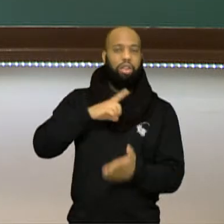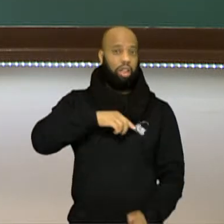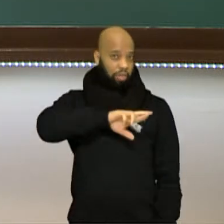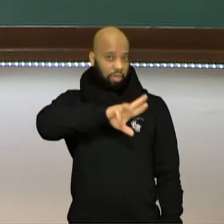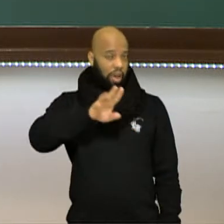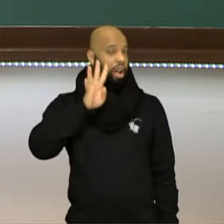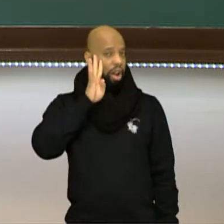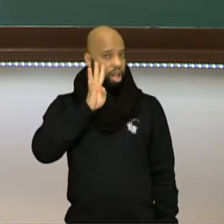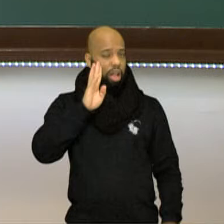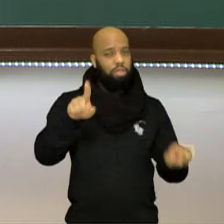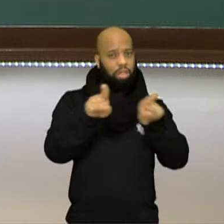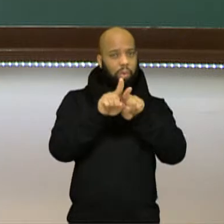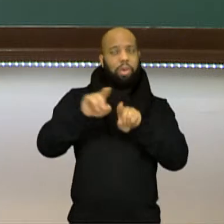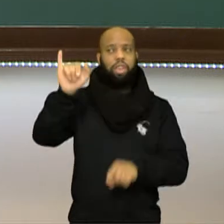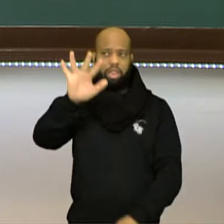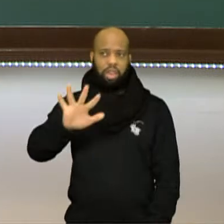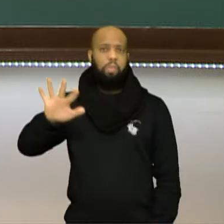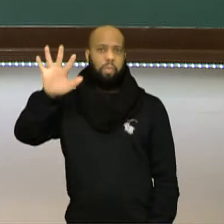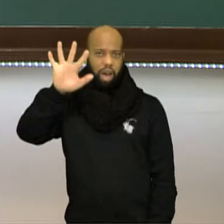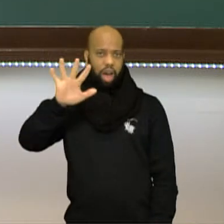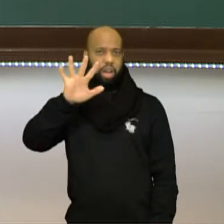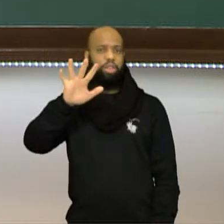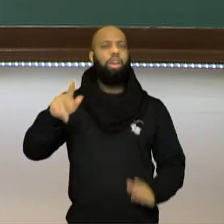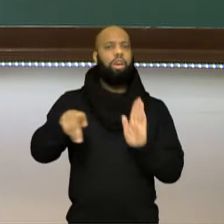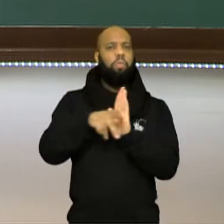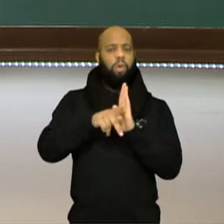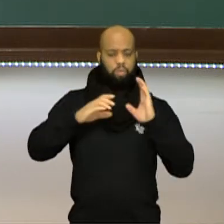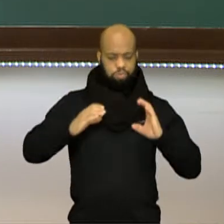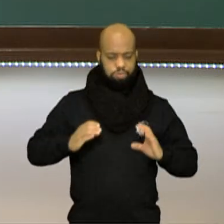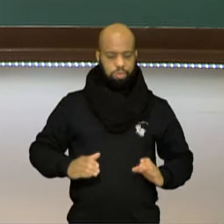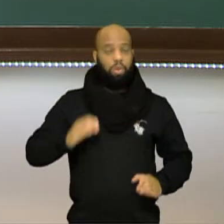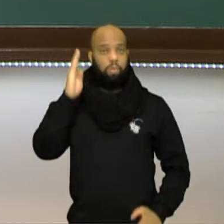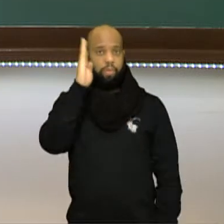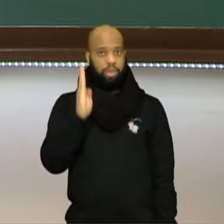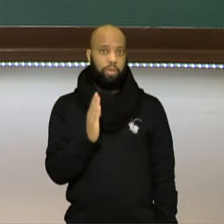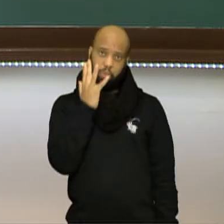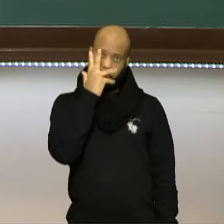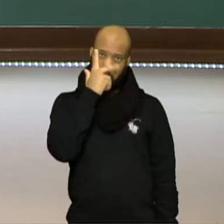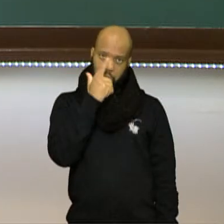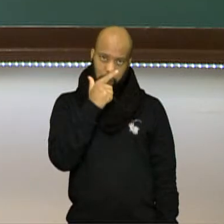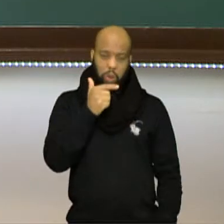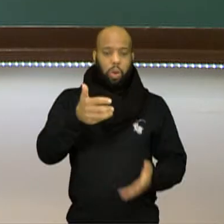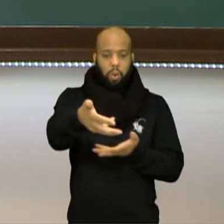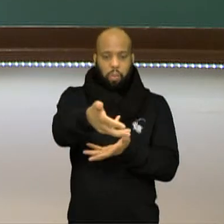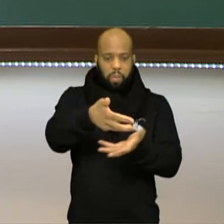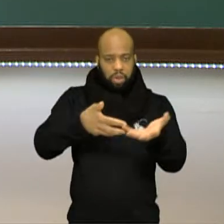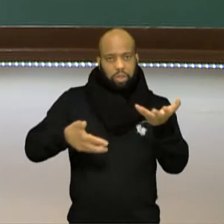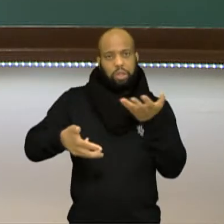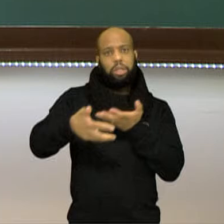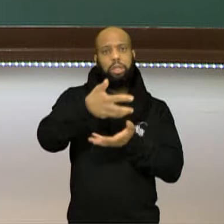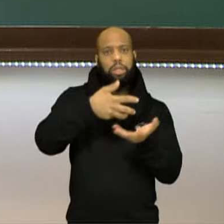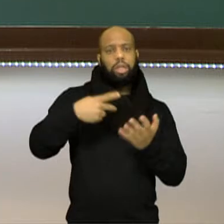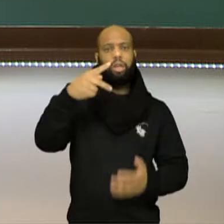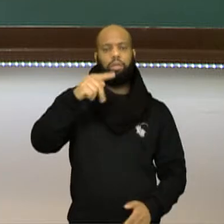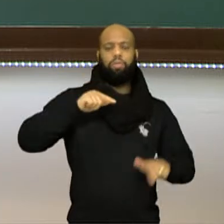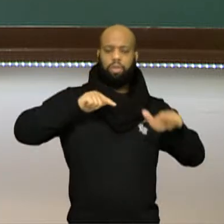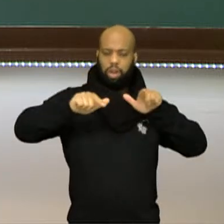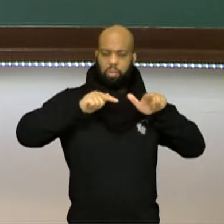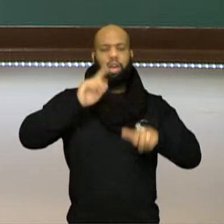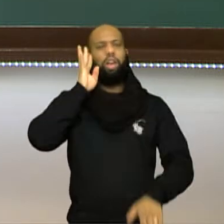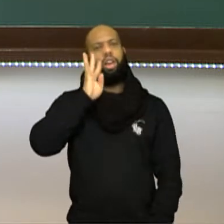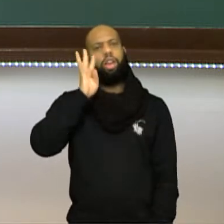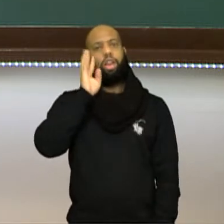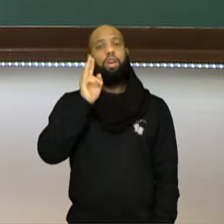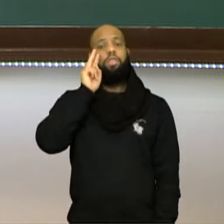várias colagens de imagens de cidadãos brasileiros. Ficaria muito bonito, né? Compartilhe esse trabalho conosco. É sempre